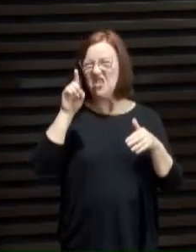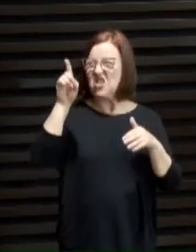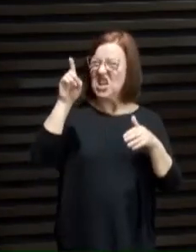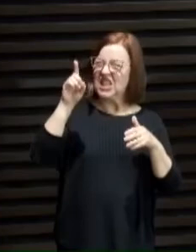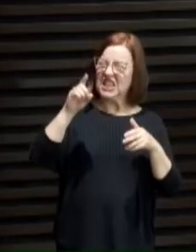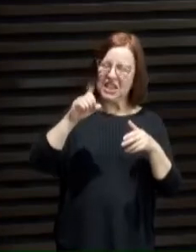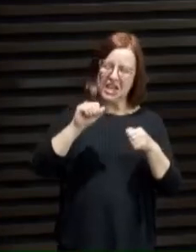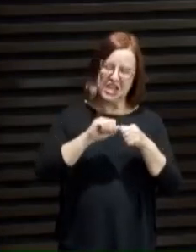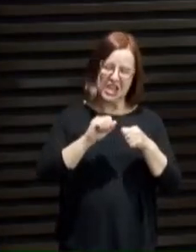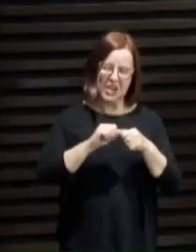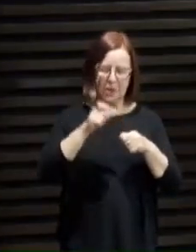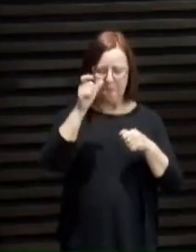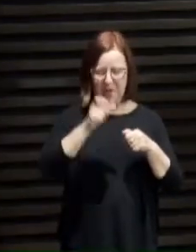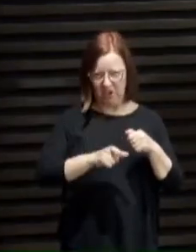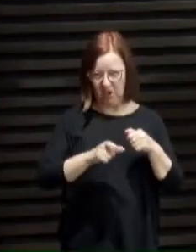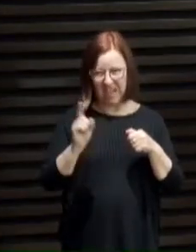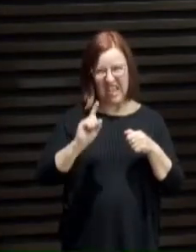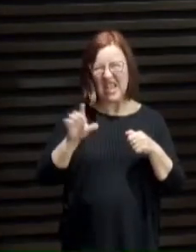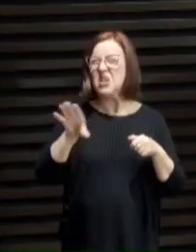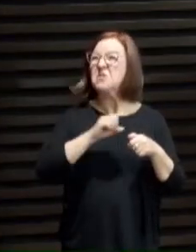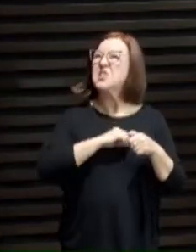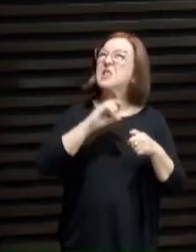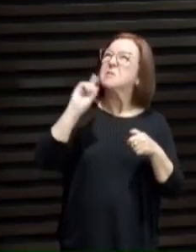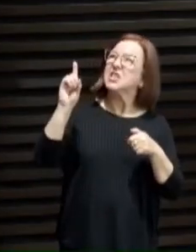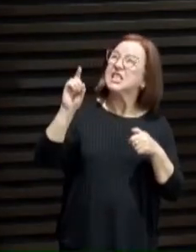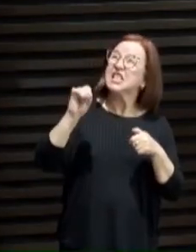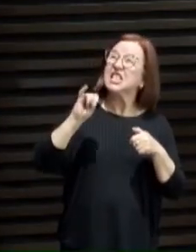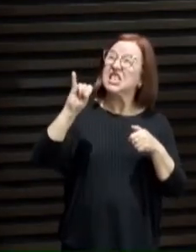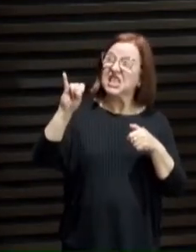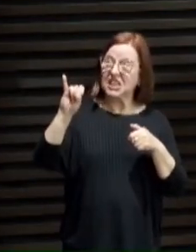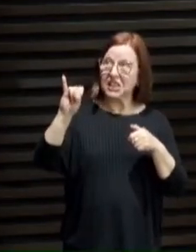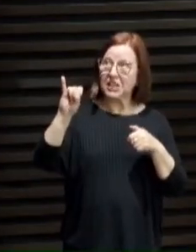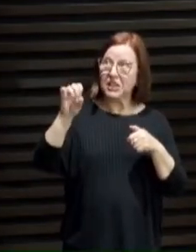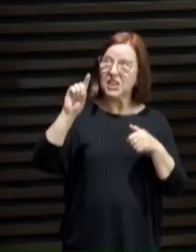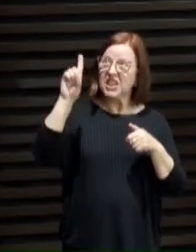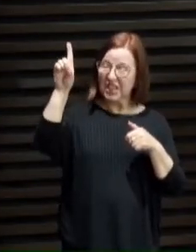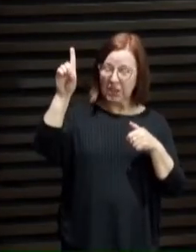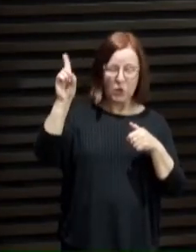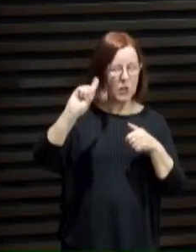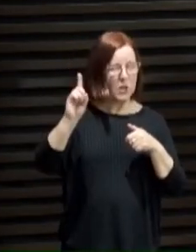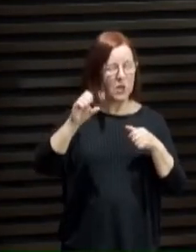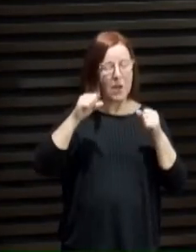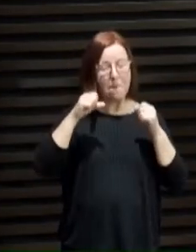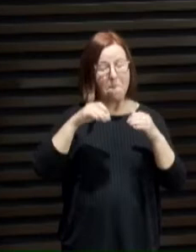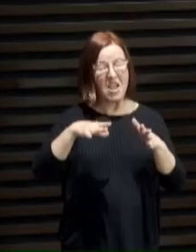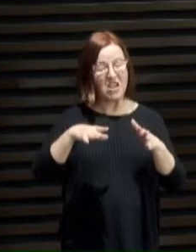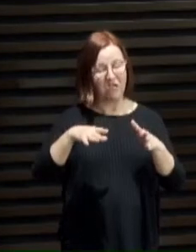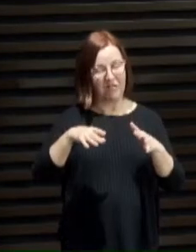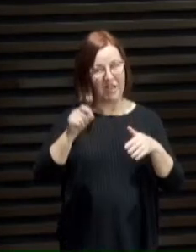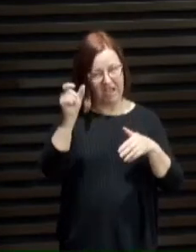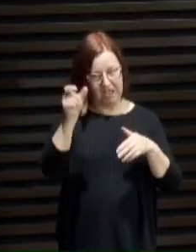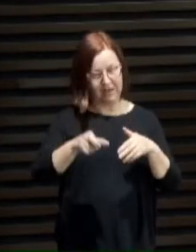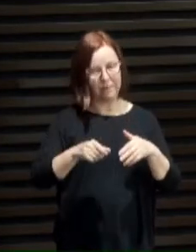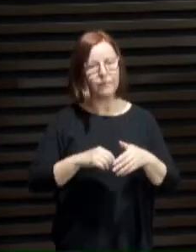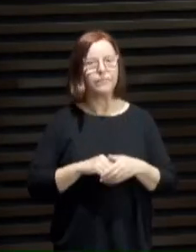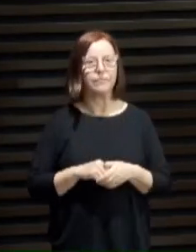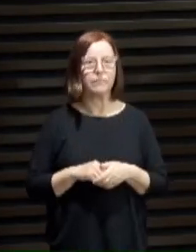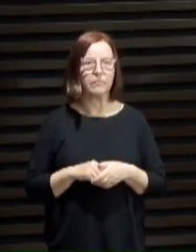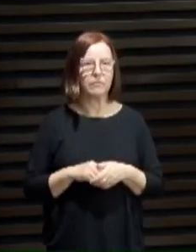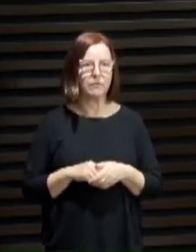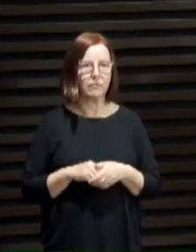te amar se você não abençoá-lo. E o livro de Jó está aí para dizer exatamente que